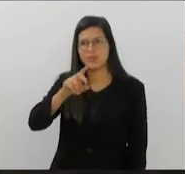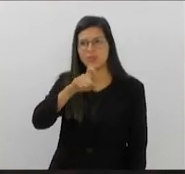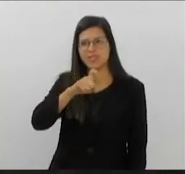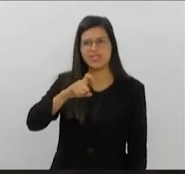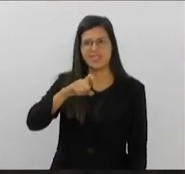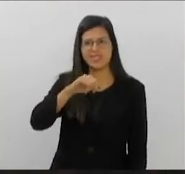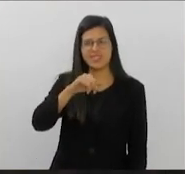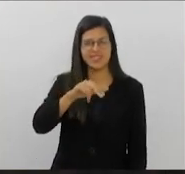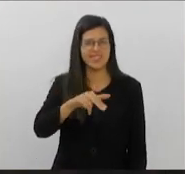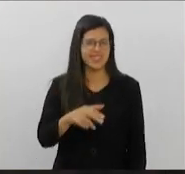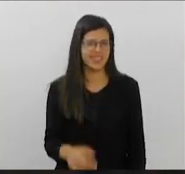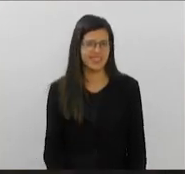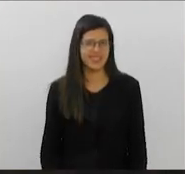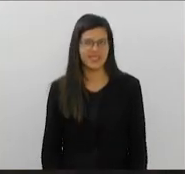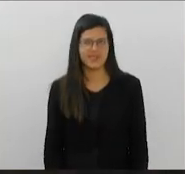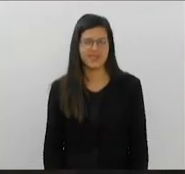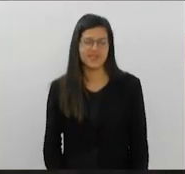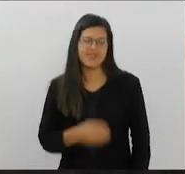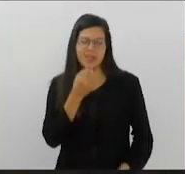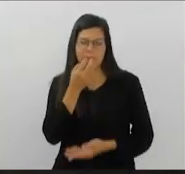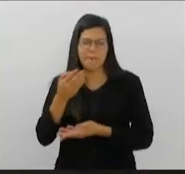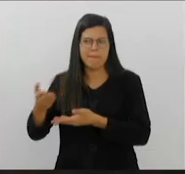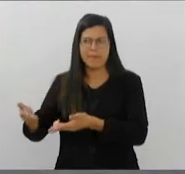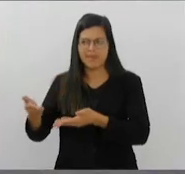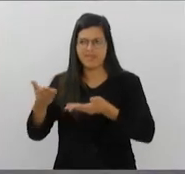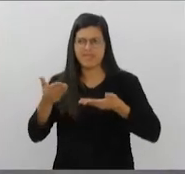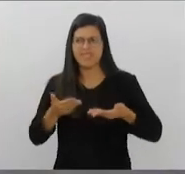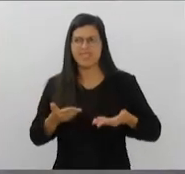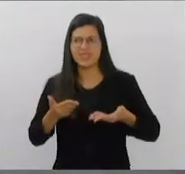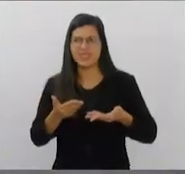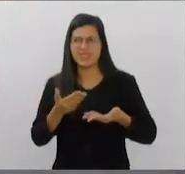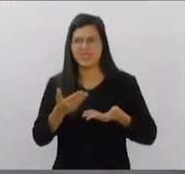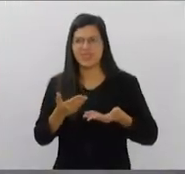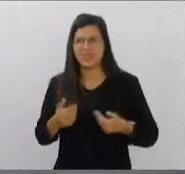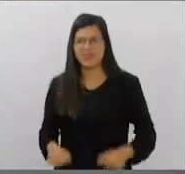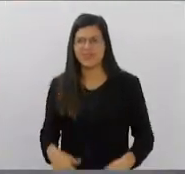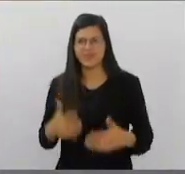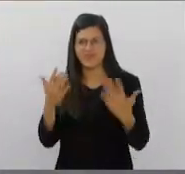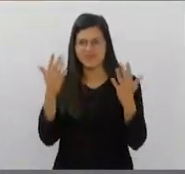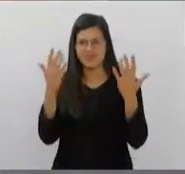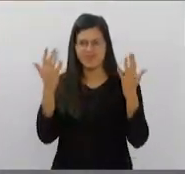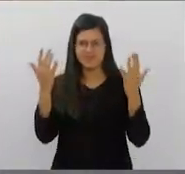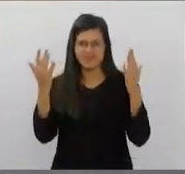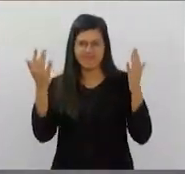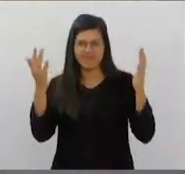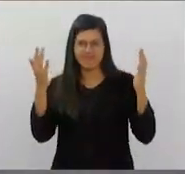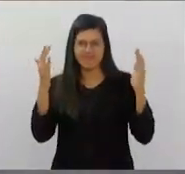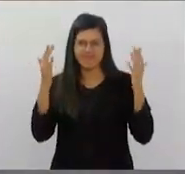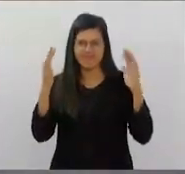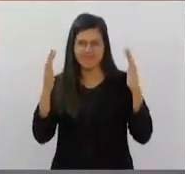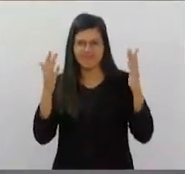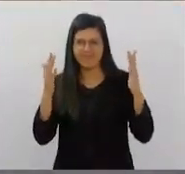Xu Xinhui. Seja muito bem-vindo, senhor Xin Xinhui.